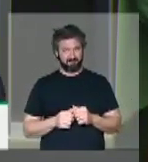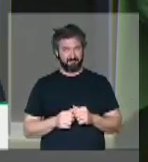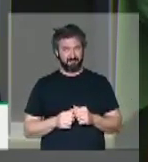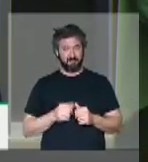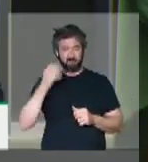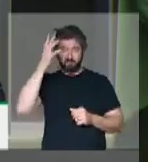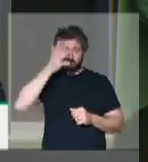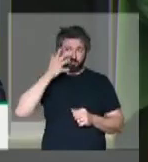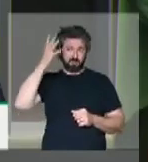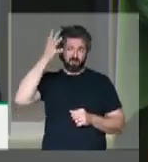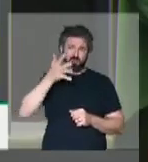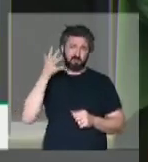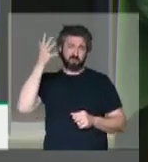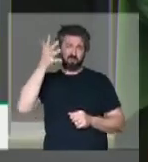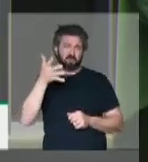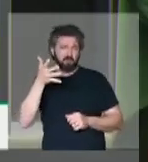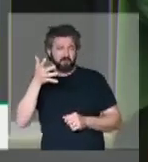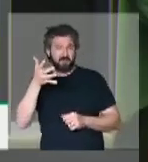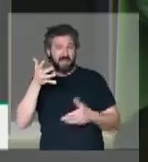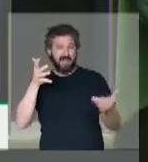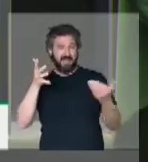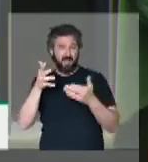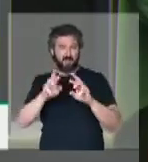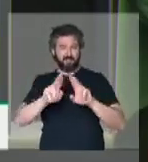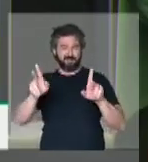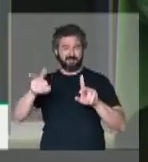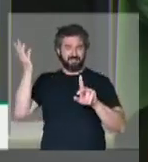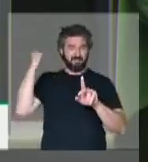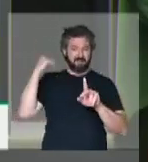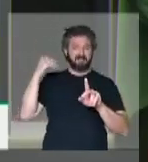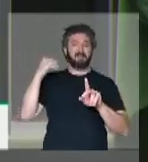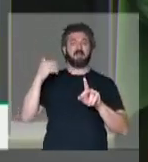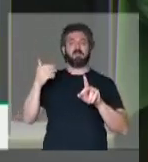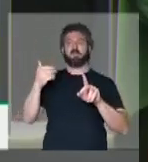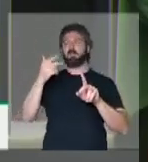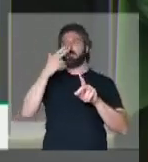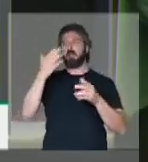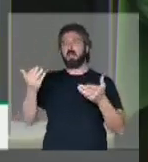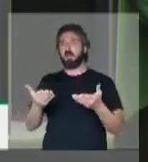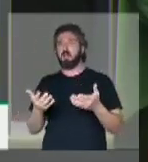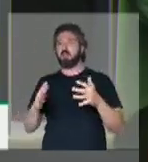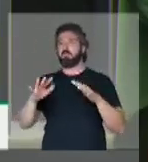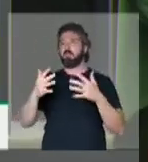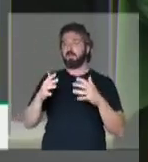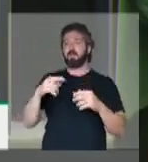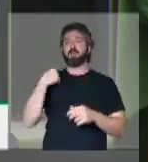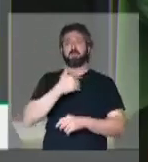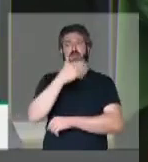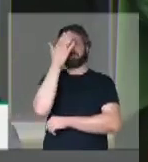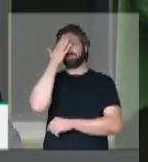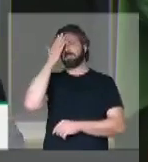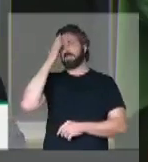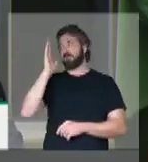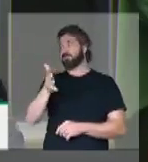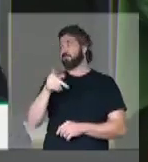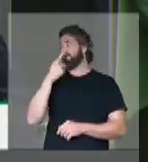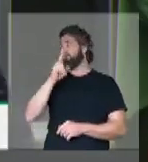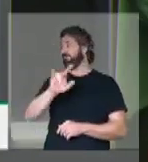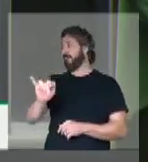E esses discursos já vão numa linha mais ou menos esperada por nós da